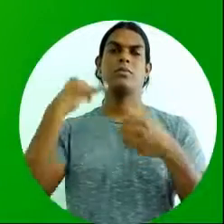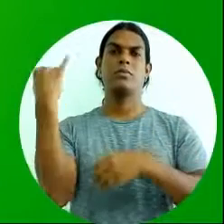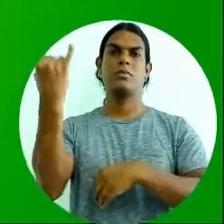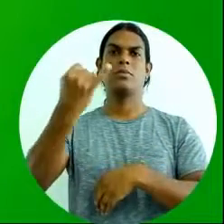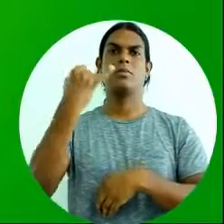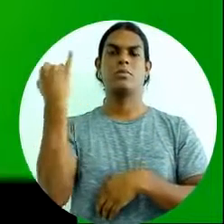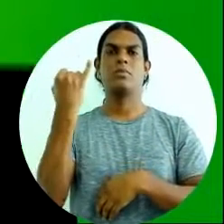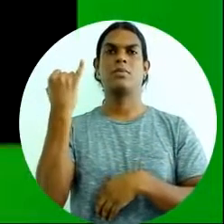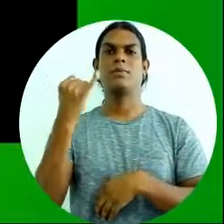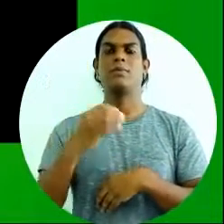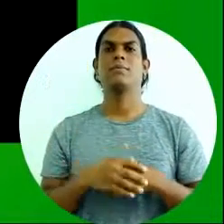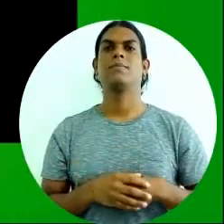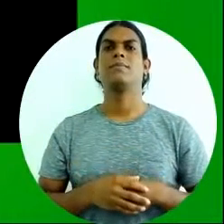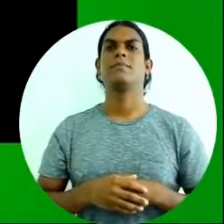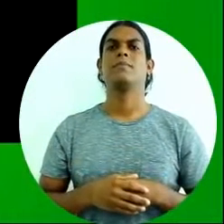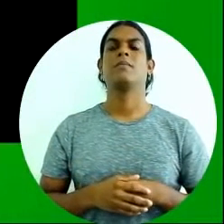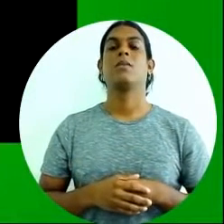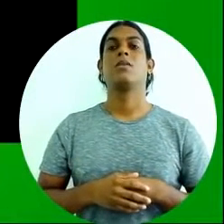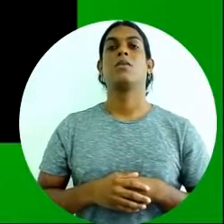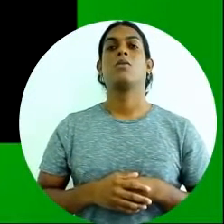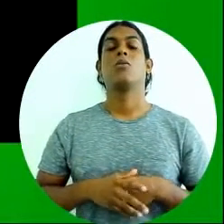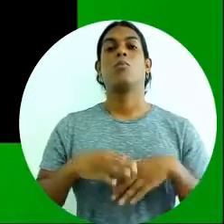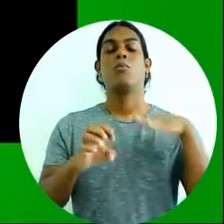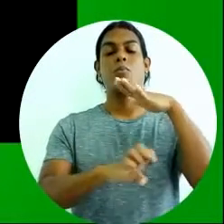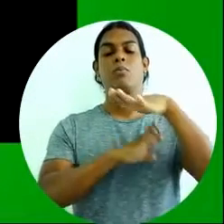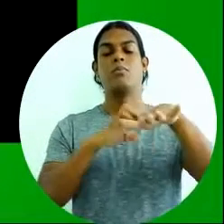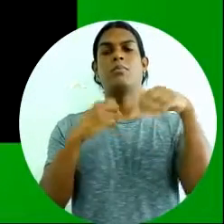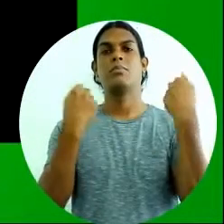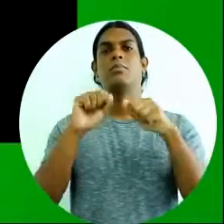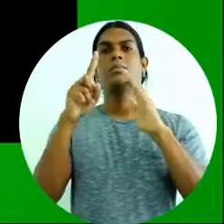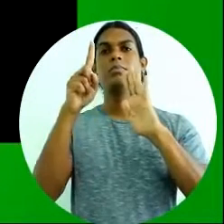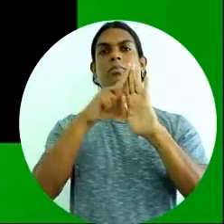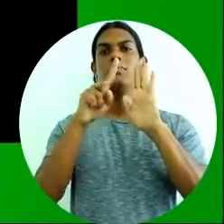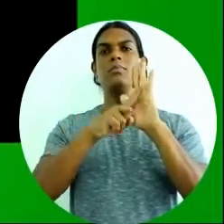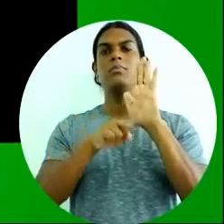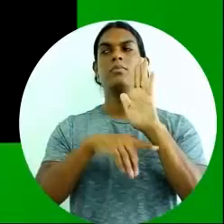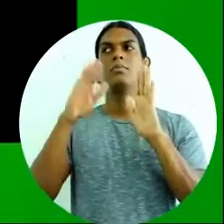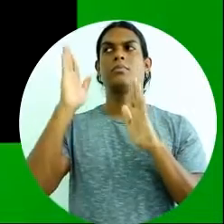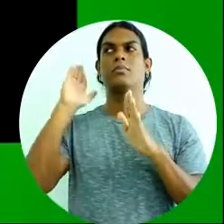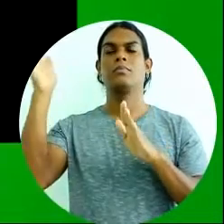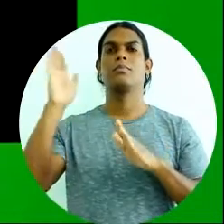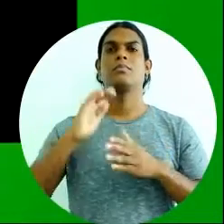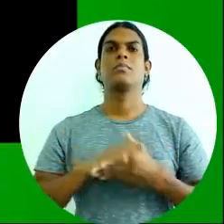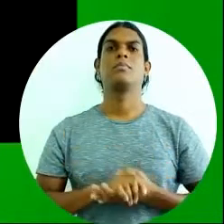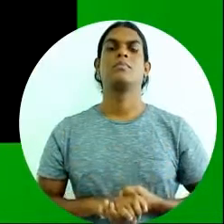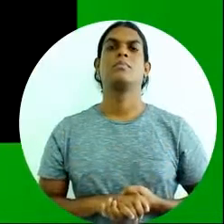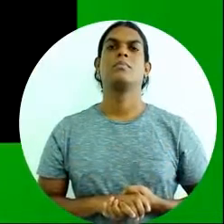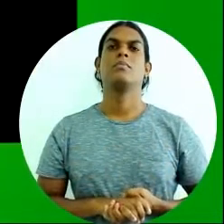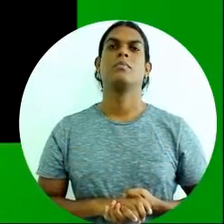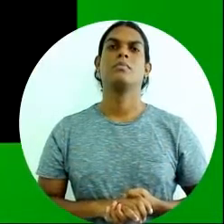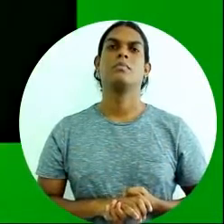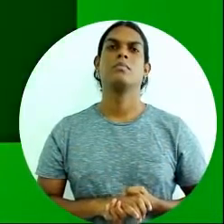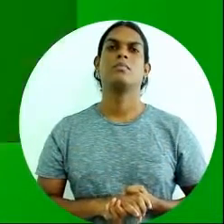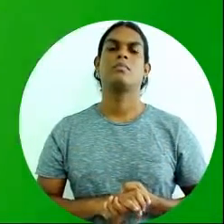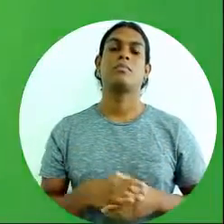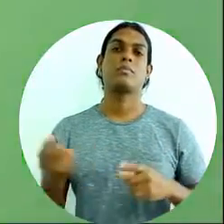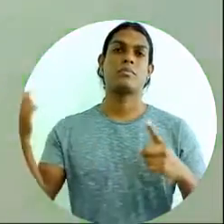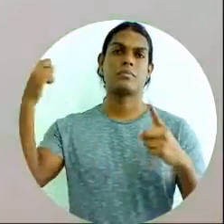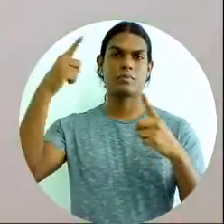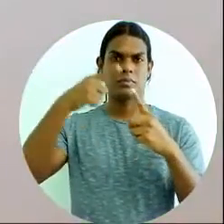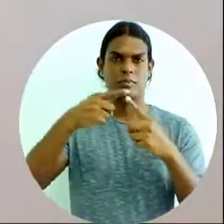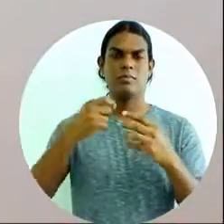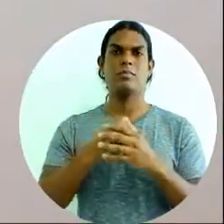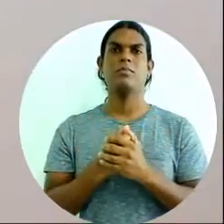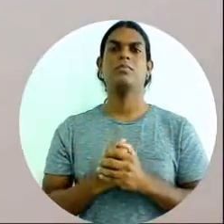atividades centrais. Inicialmente, uma empresa precisa de planejamento. O que é o planejamento? É